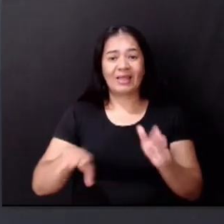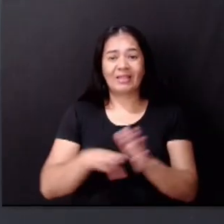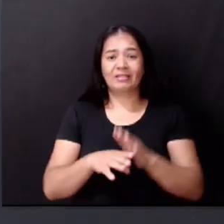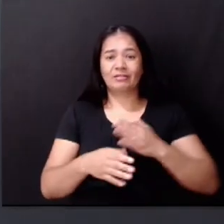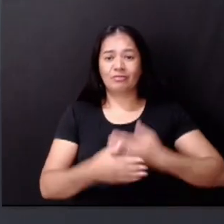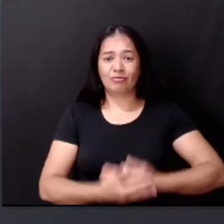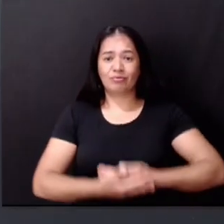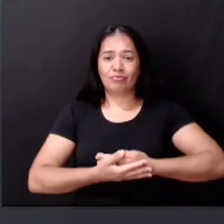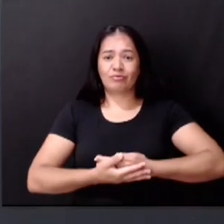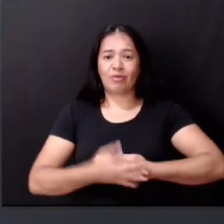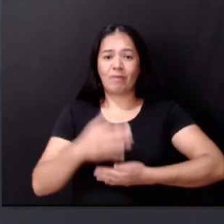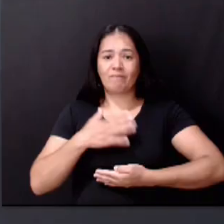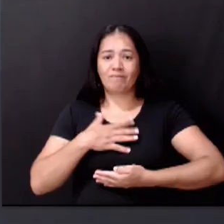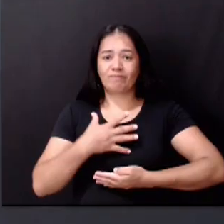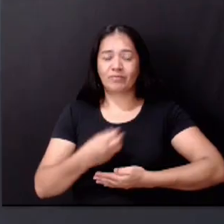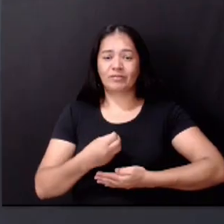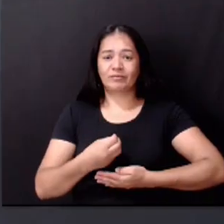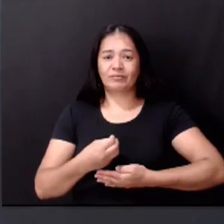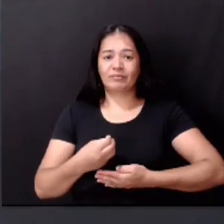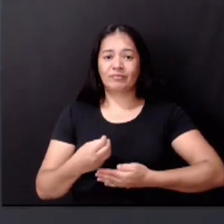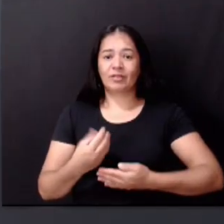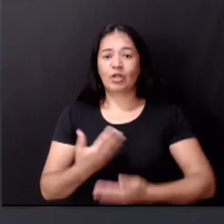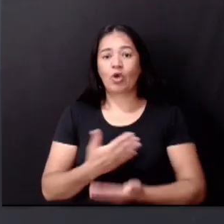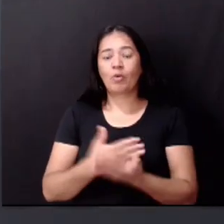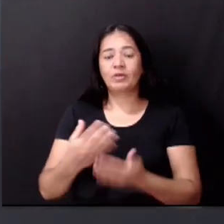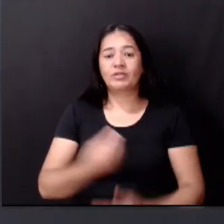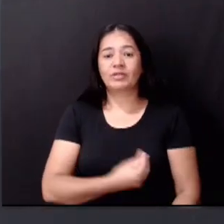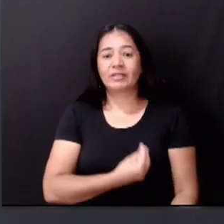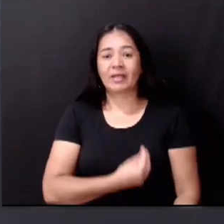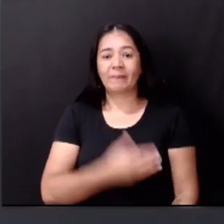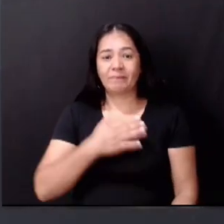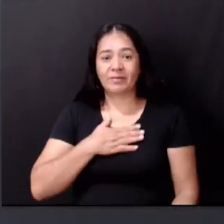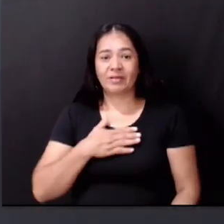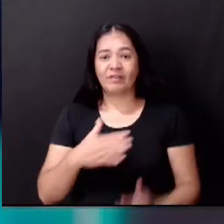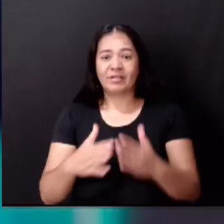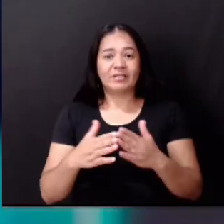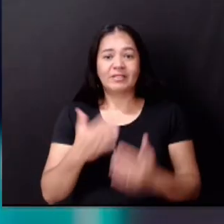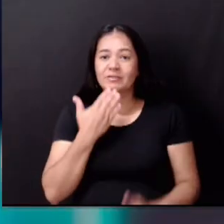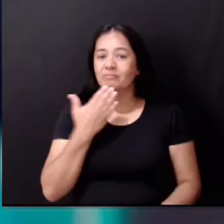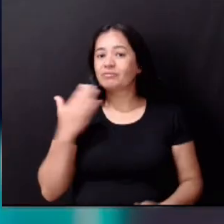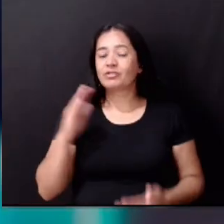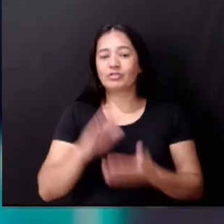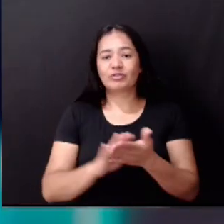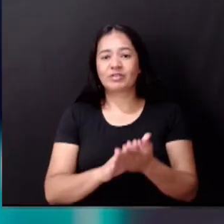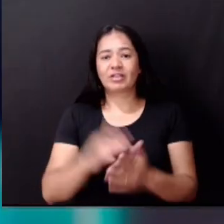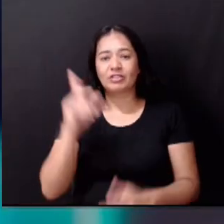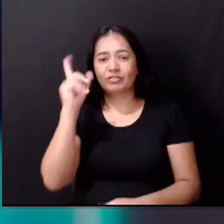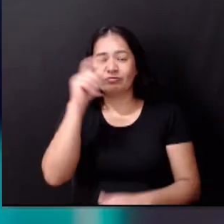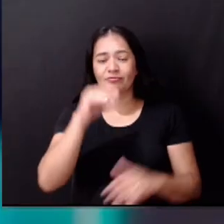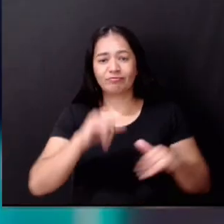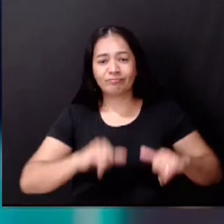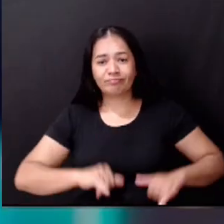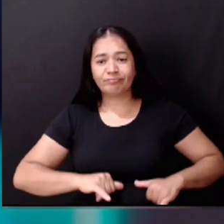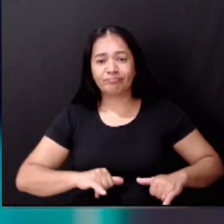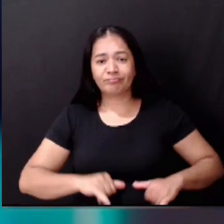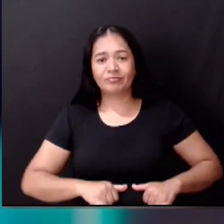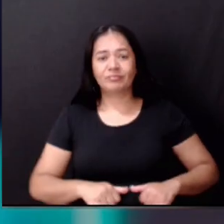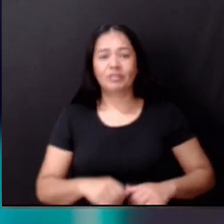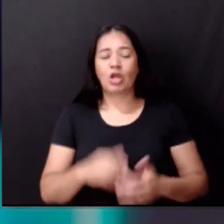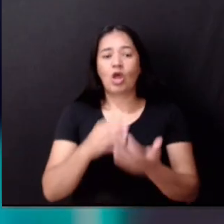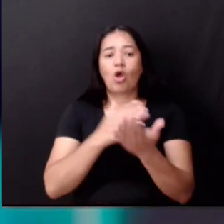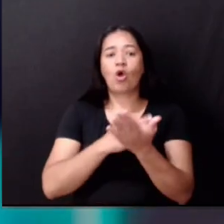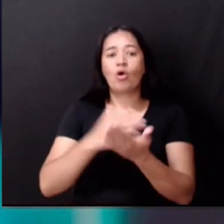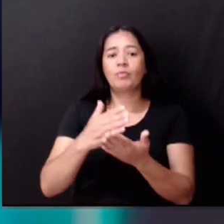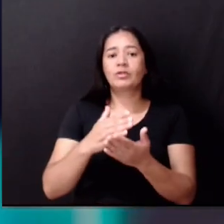pedir licença, com todas as suas dificuldades, dores e incertezas. O seminário começou com palestrantes